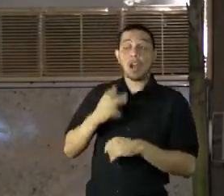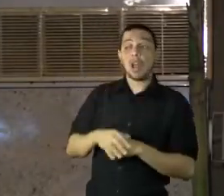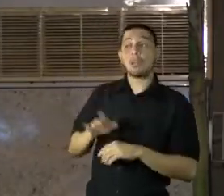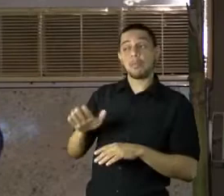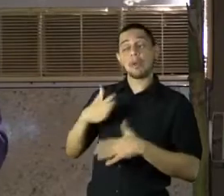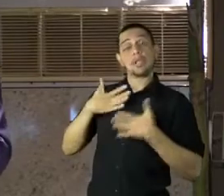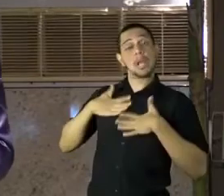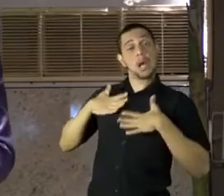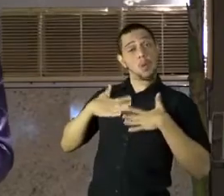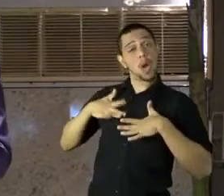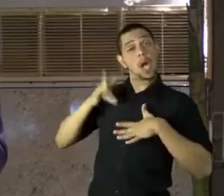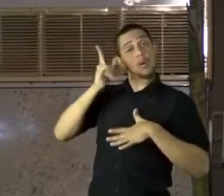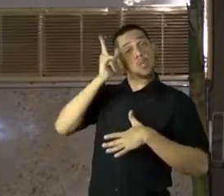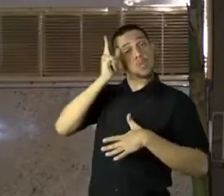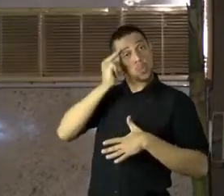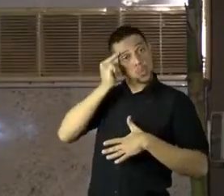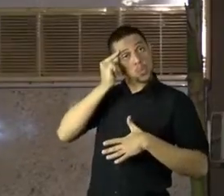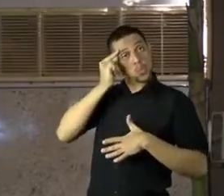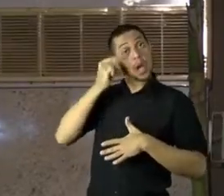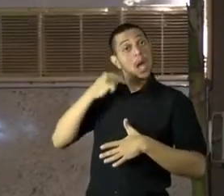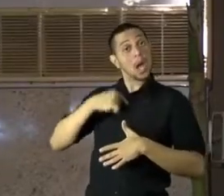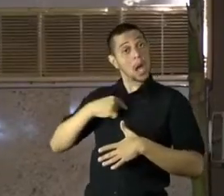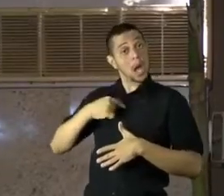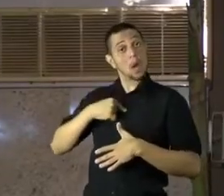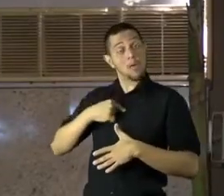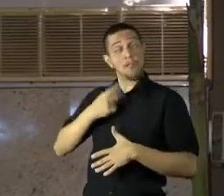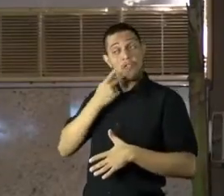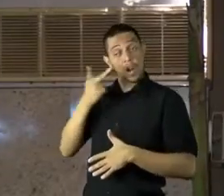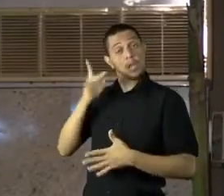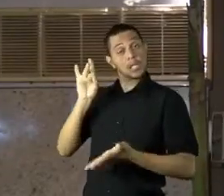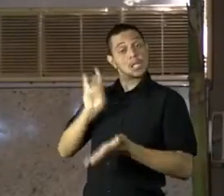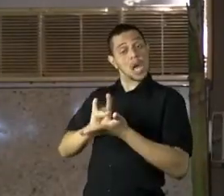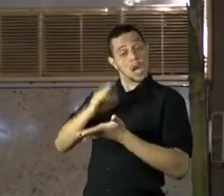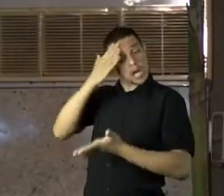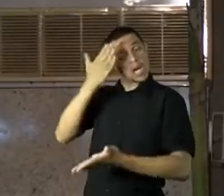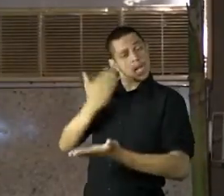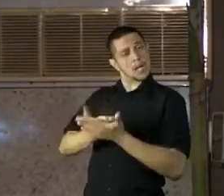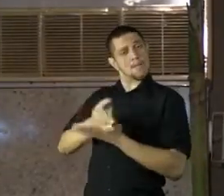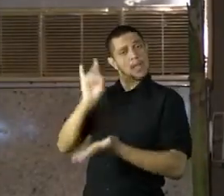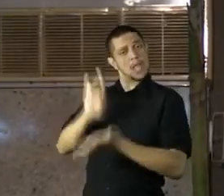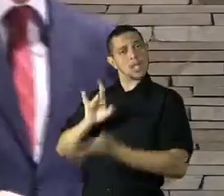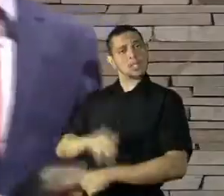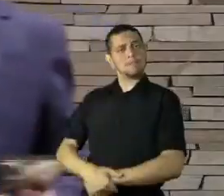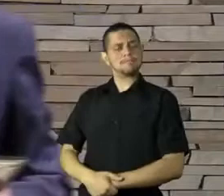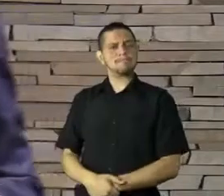Fiquem tranquilos que ele os passageiros Sou muito sincero no que acredito